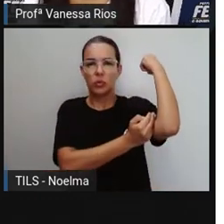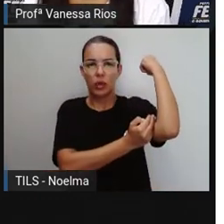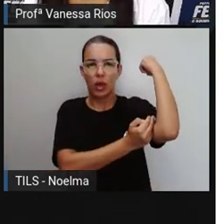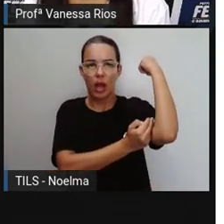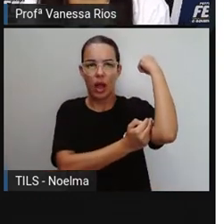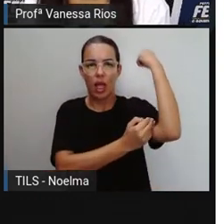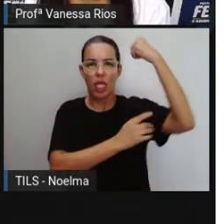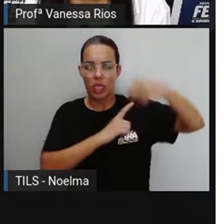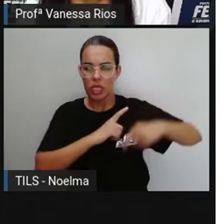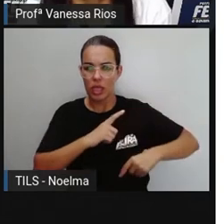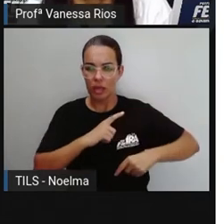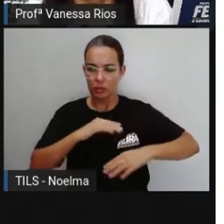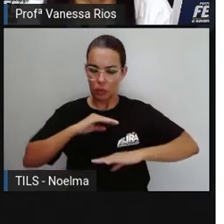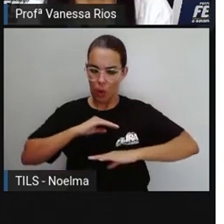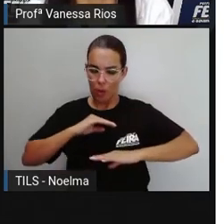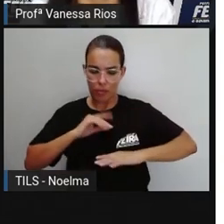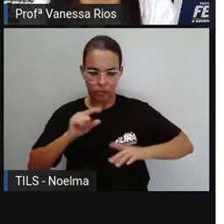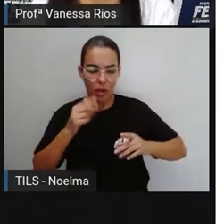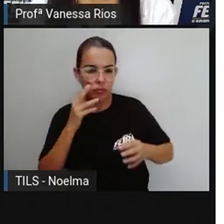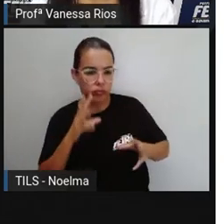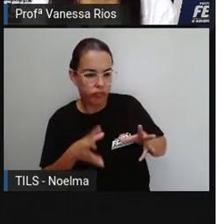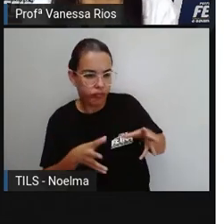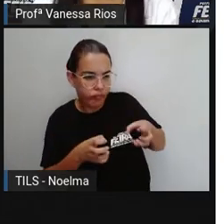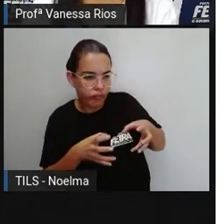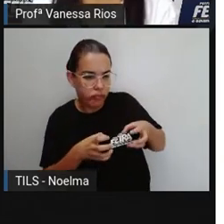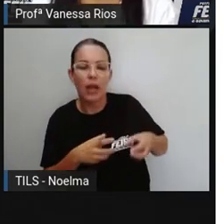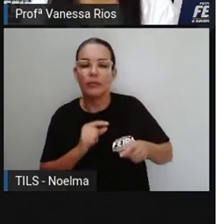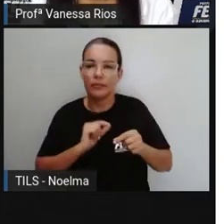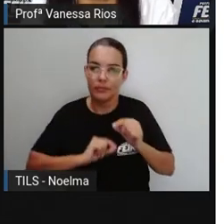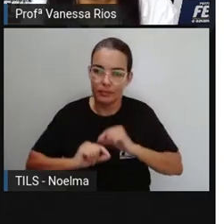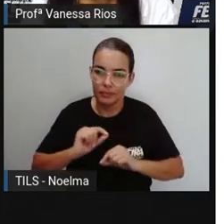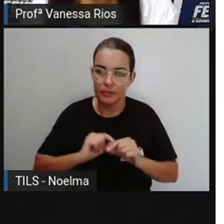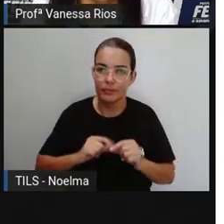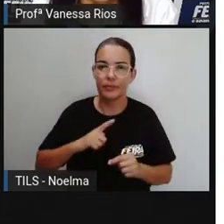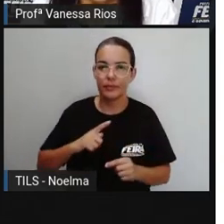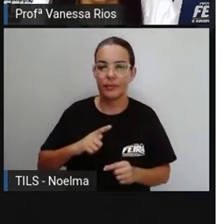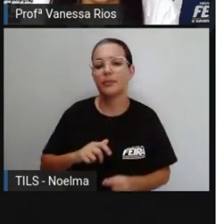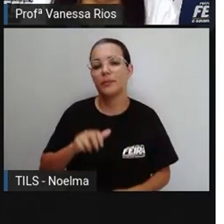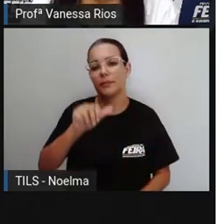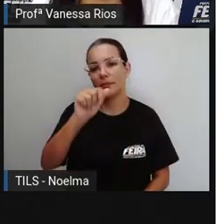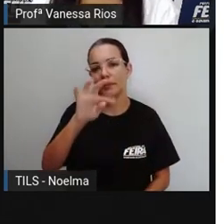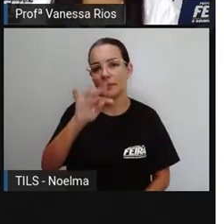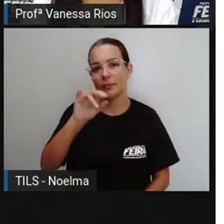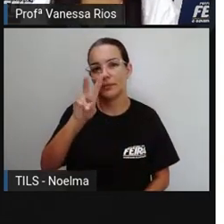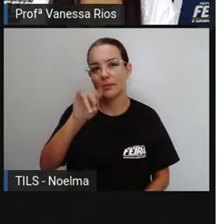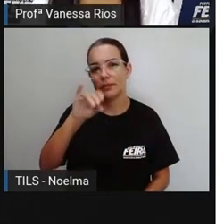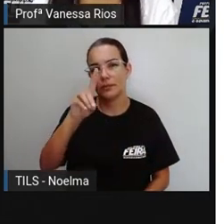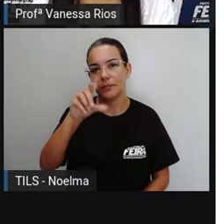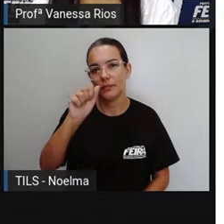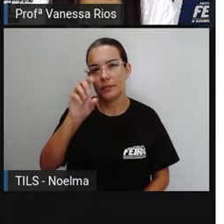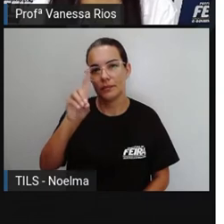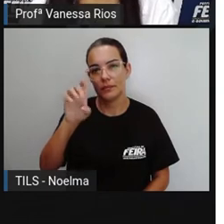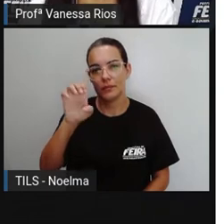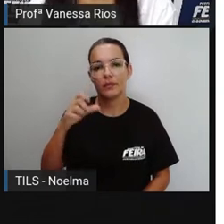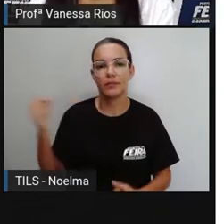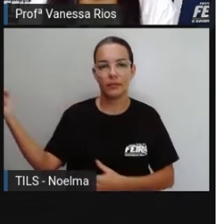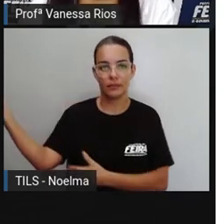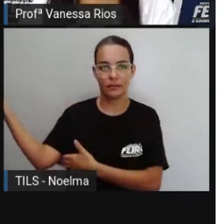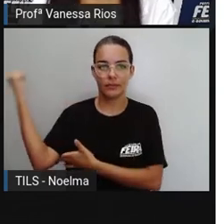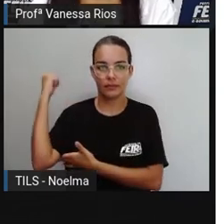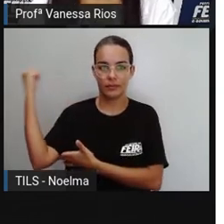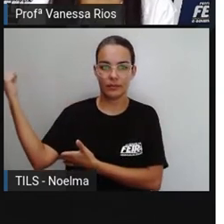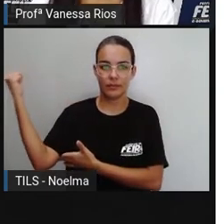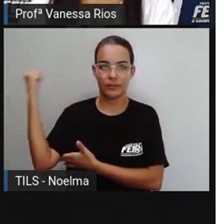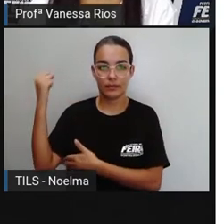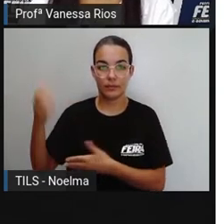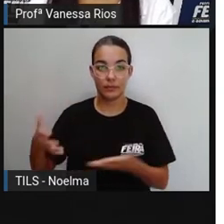com determinada parte do corpo, são aí atividades físicas. E é justamente o que a